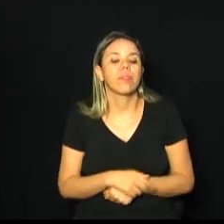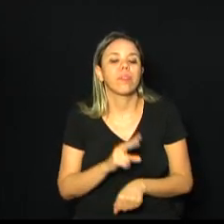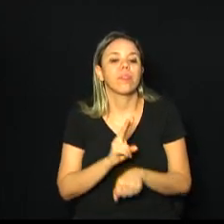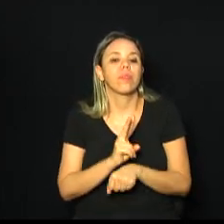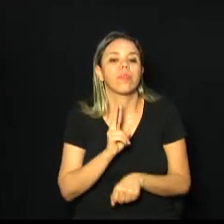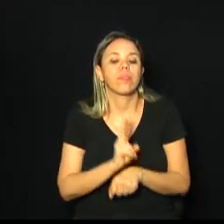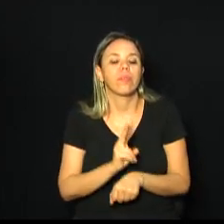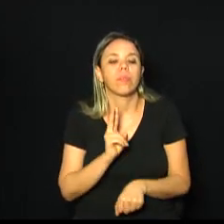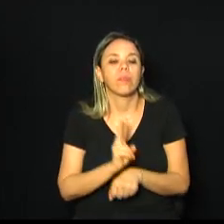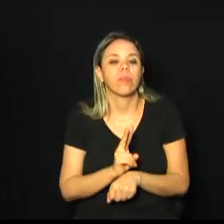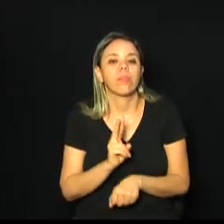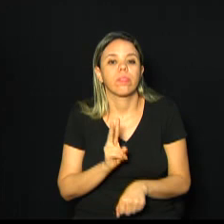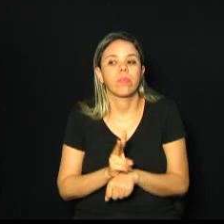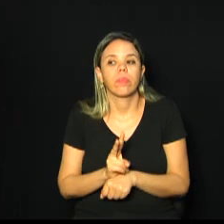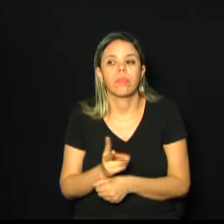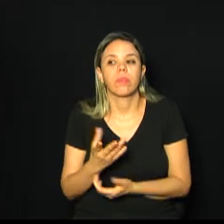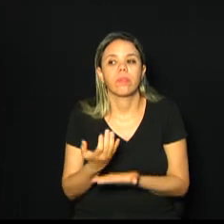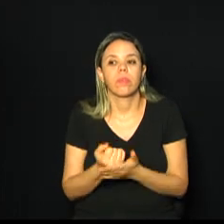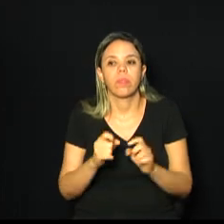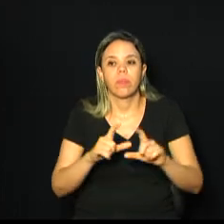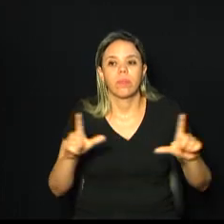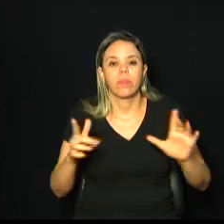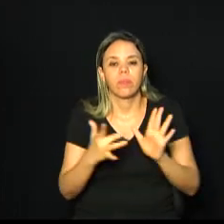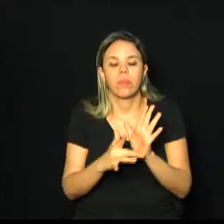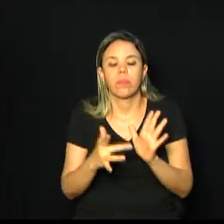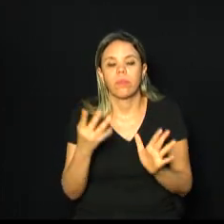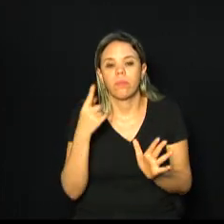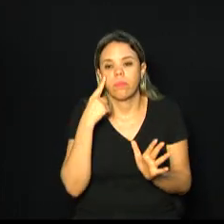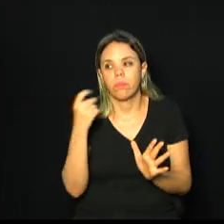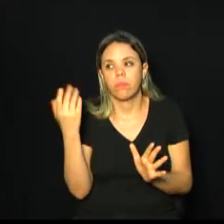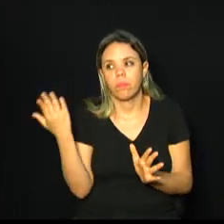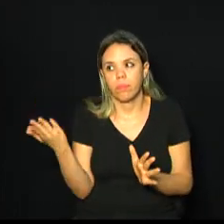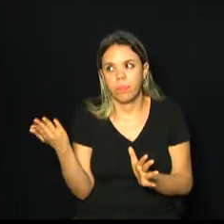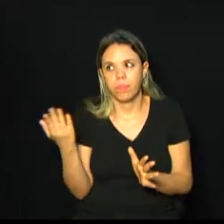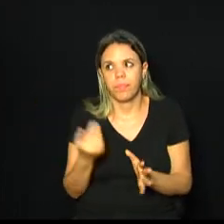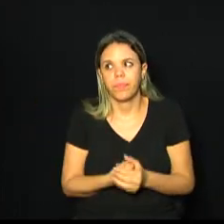de endpoint. Isso aqui é um dado interessante.